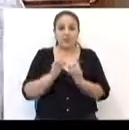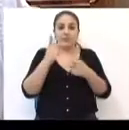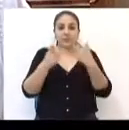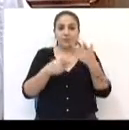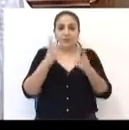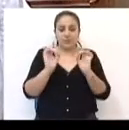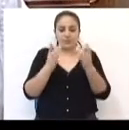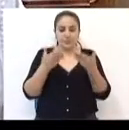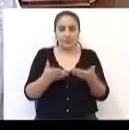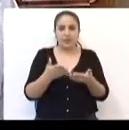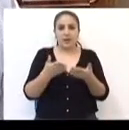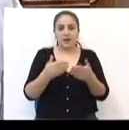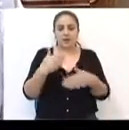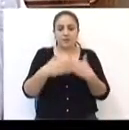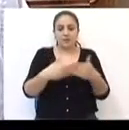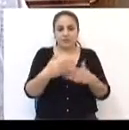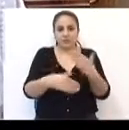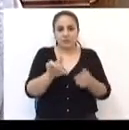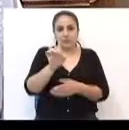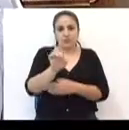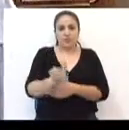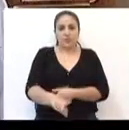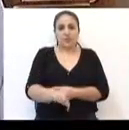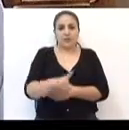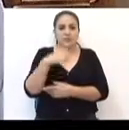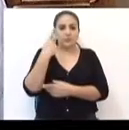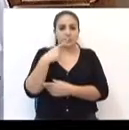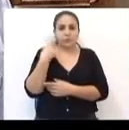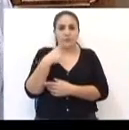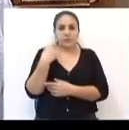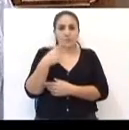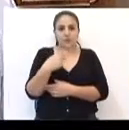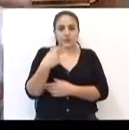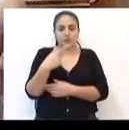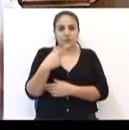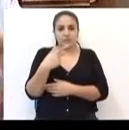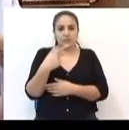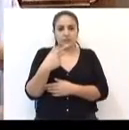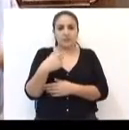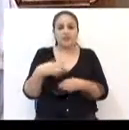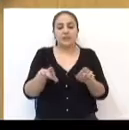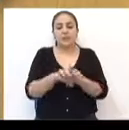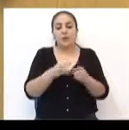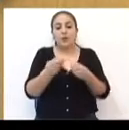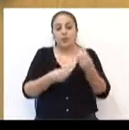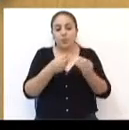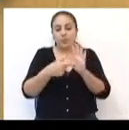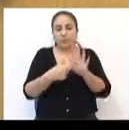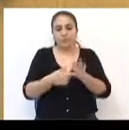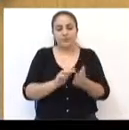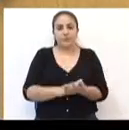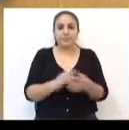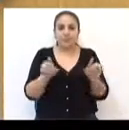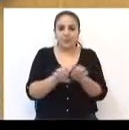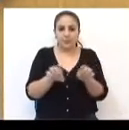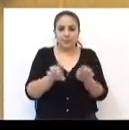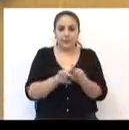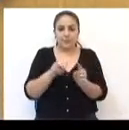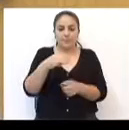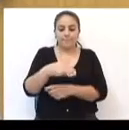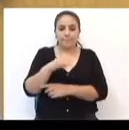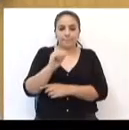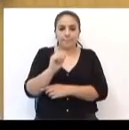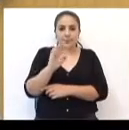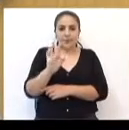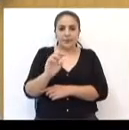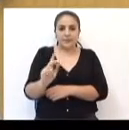os avanços dos direitos e das políticas sociais e possíveis retrocessos e o quadro que se apresenta. E ainda, Matheus Vespi